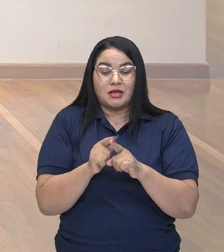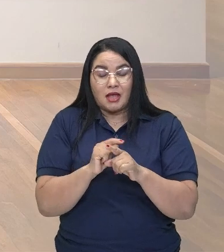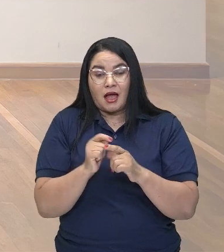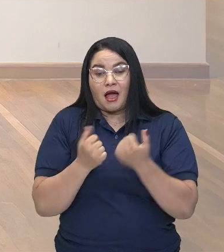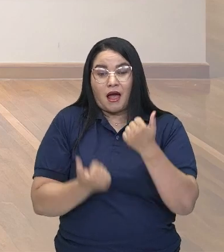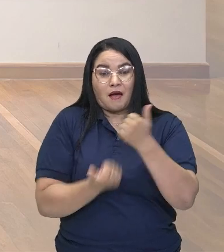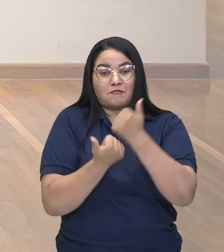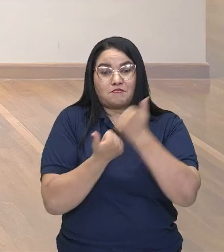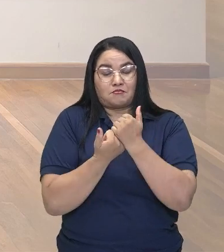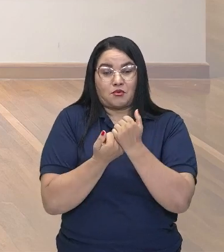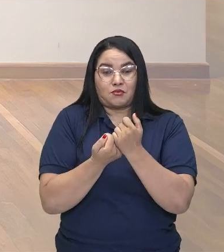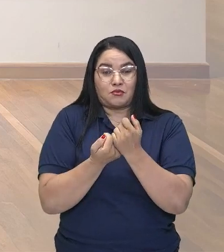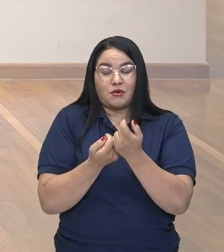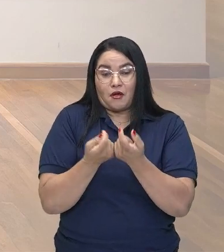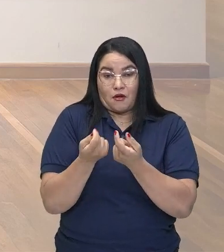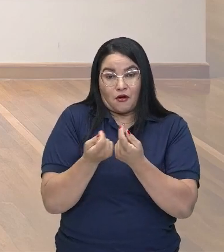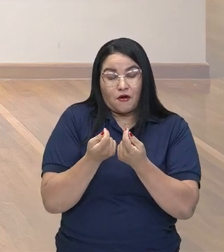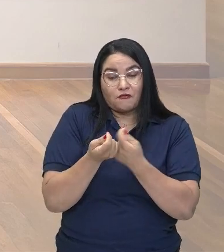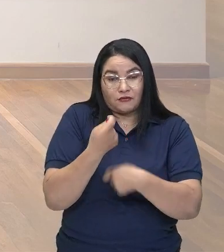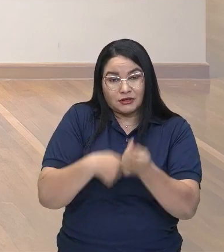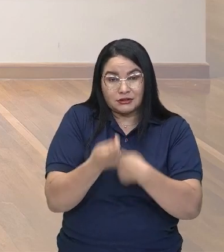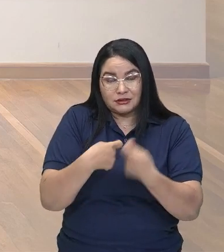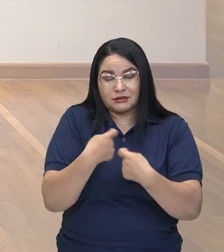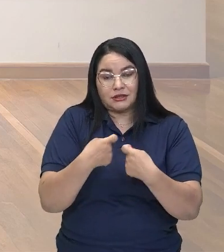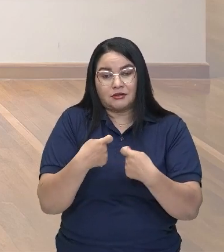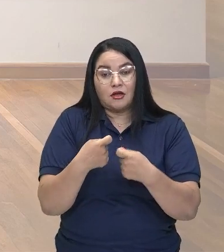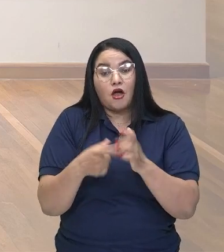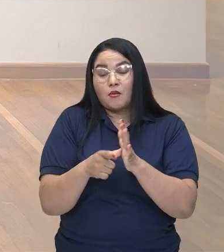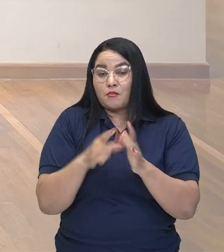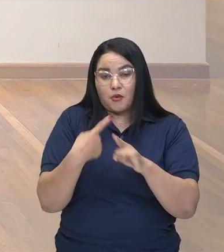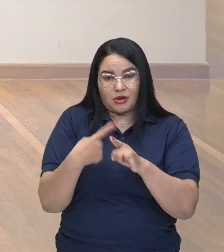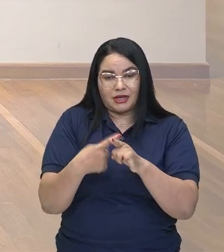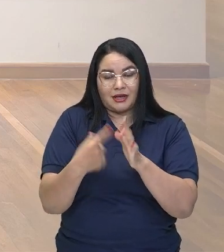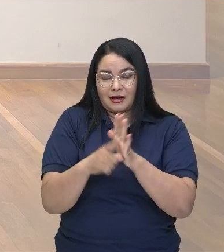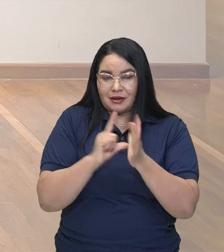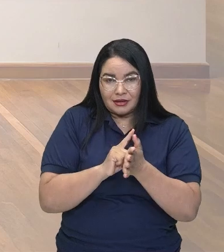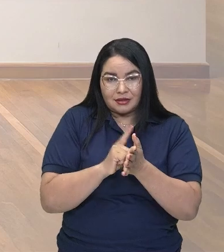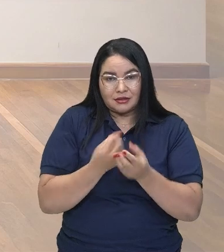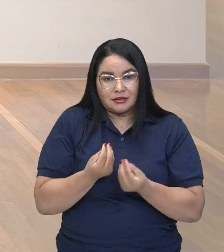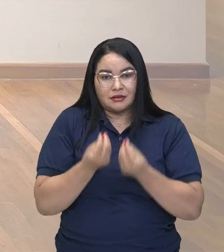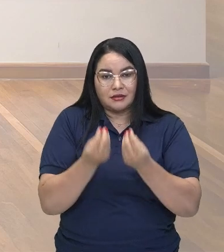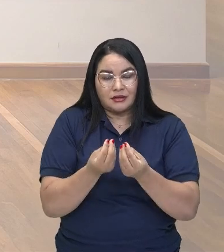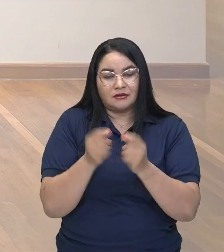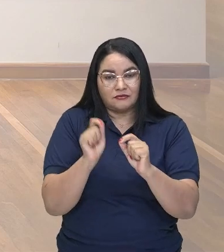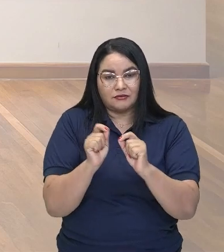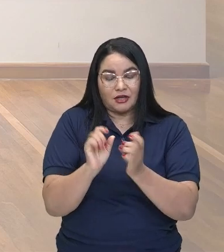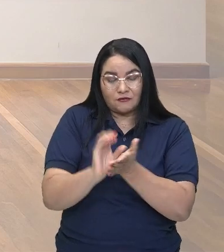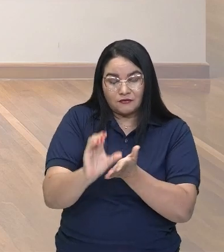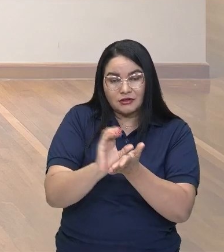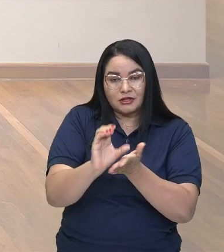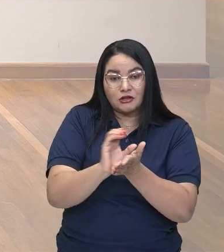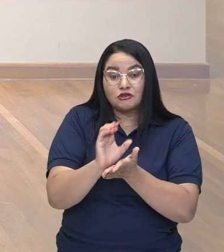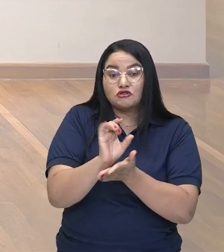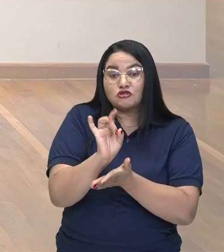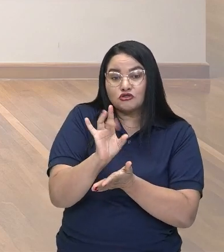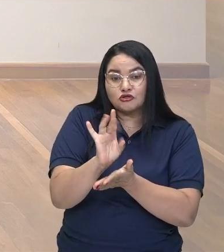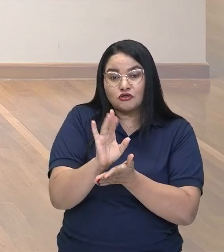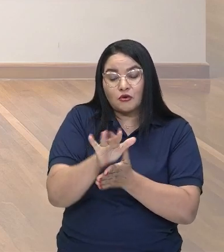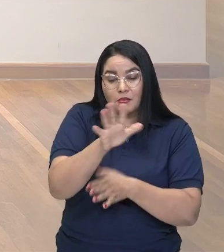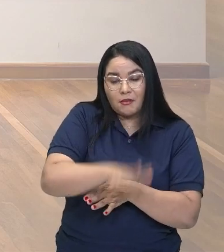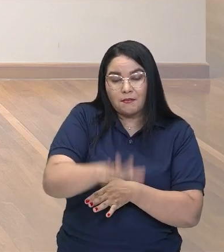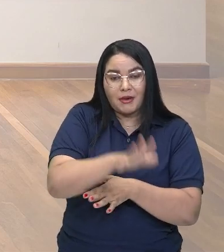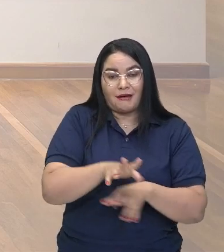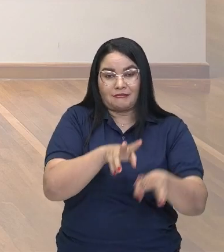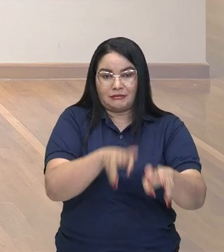porque antes era dado apenas financiamento aí para o setor agrícola, né, para